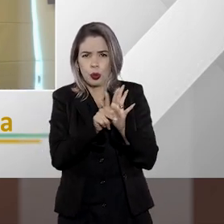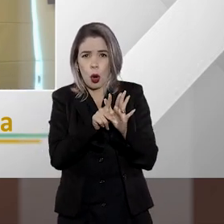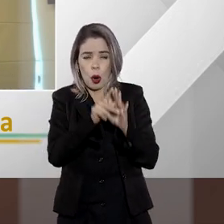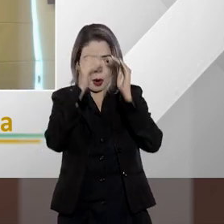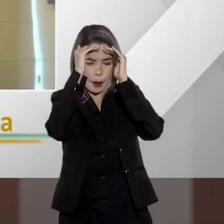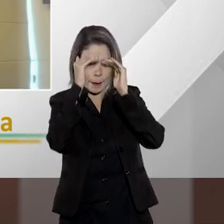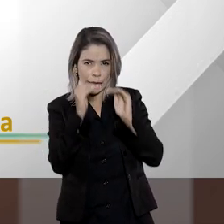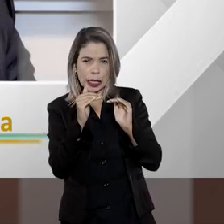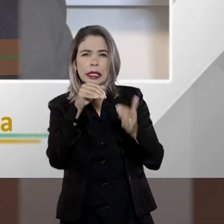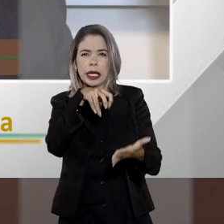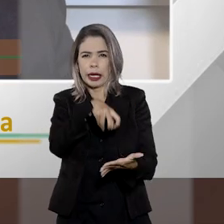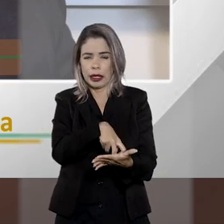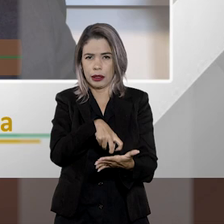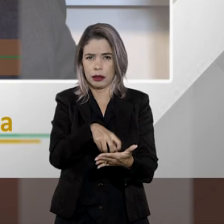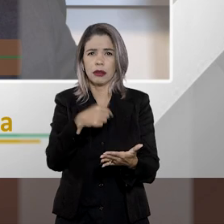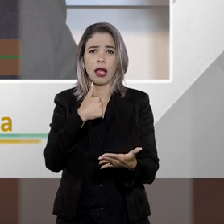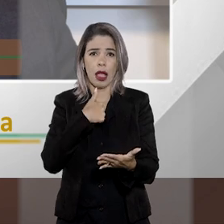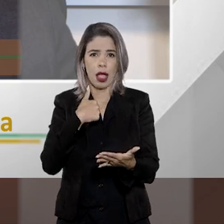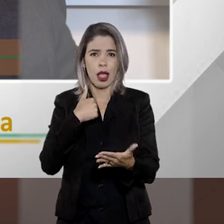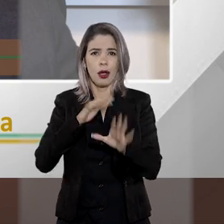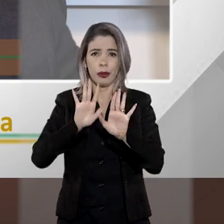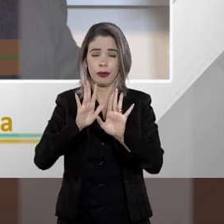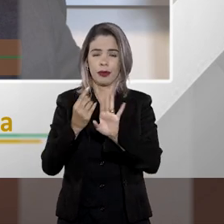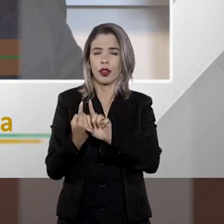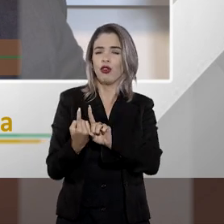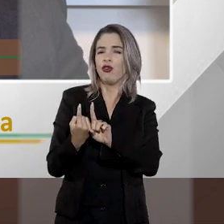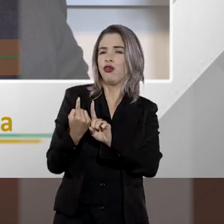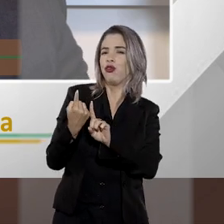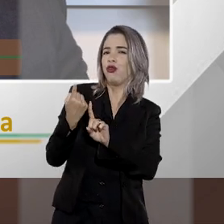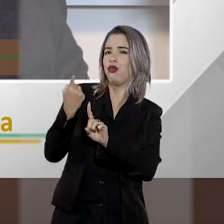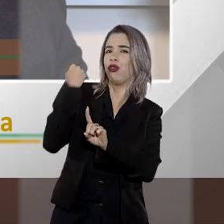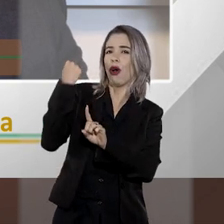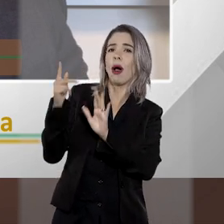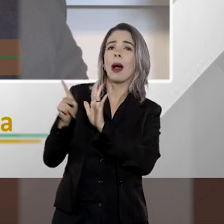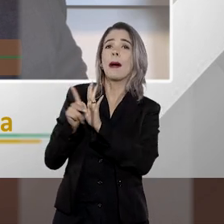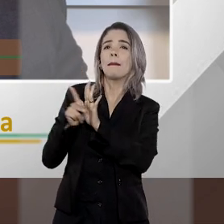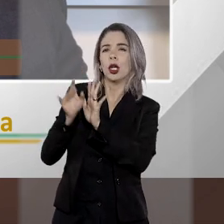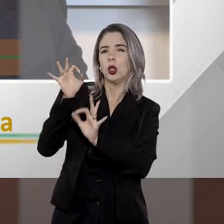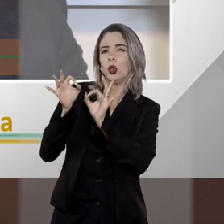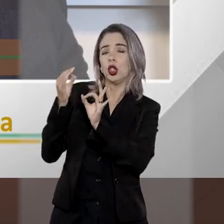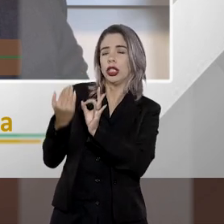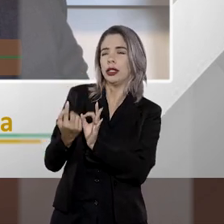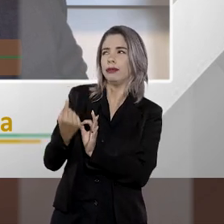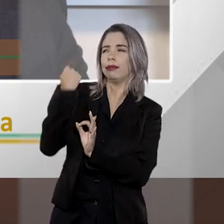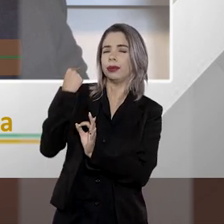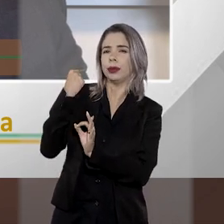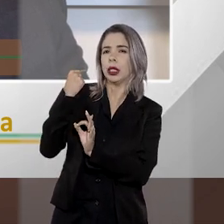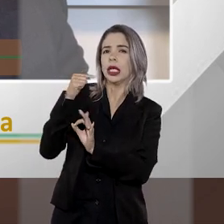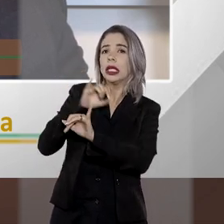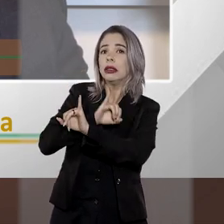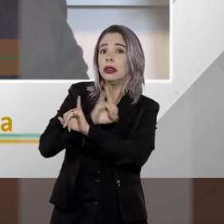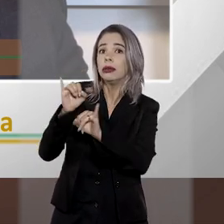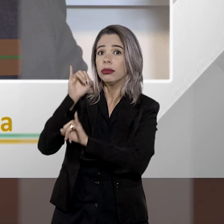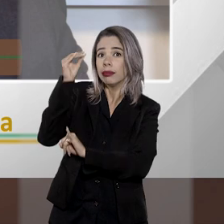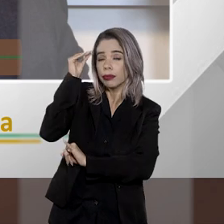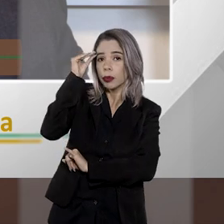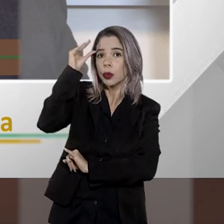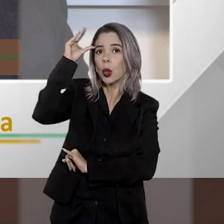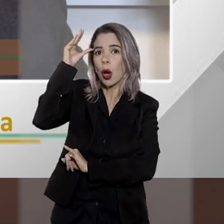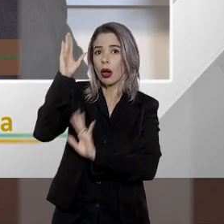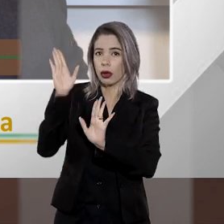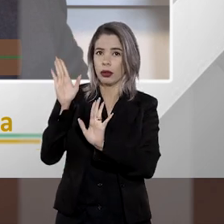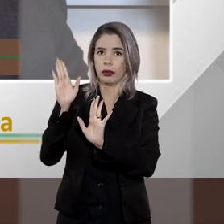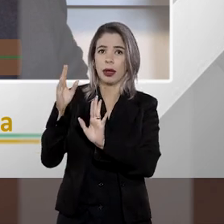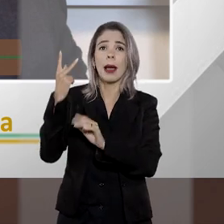execução, eu vou fazer uma breve regressão ao juízo de conhecimento. Isso para explicar que a definição